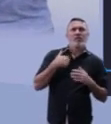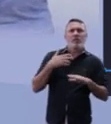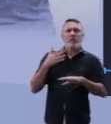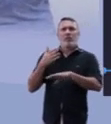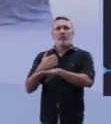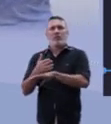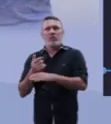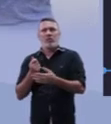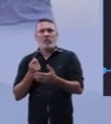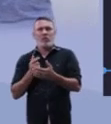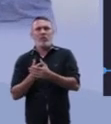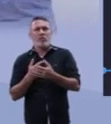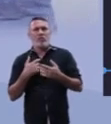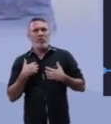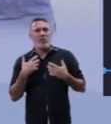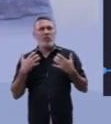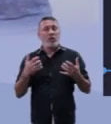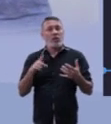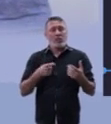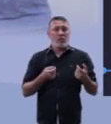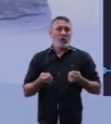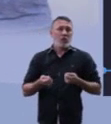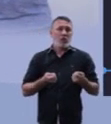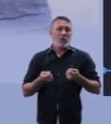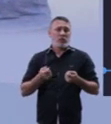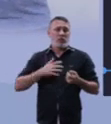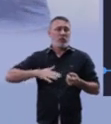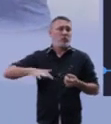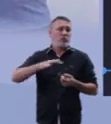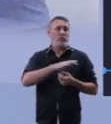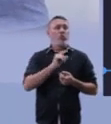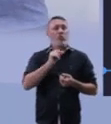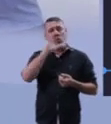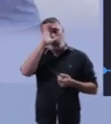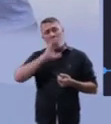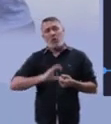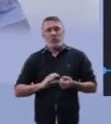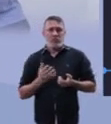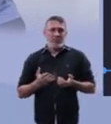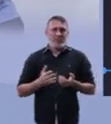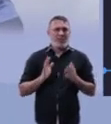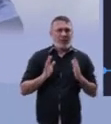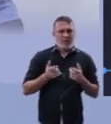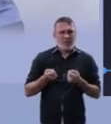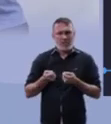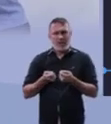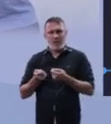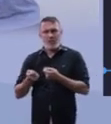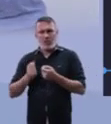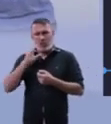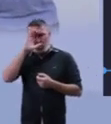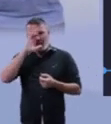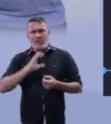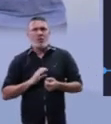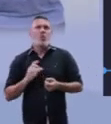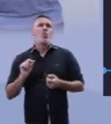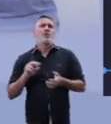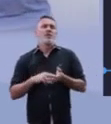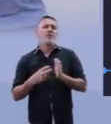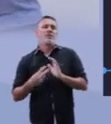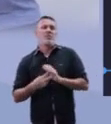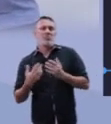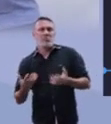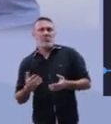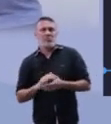vontade e desejo de comprar. Isso é uma manipulação do comportamento. Agora, manipular o comportamento,